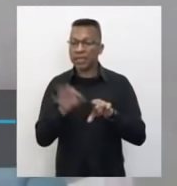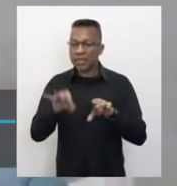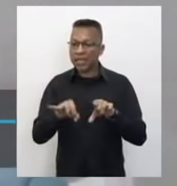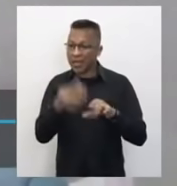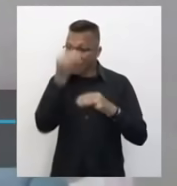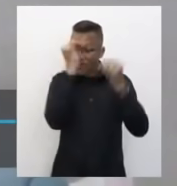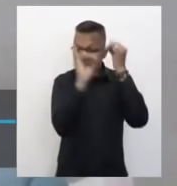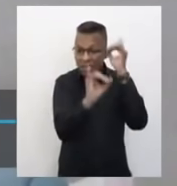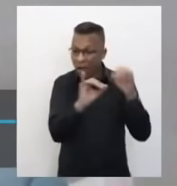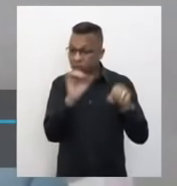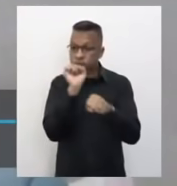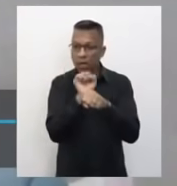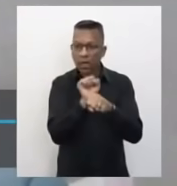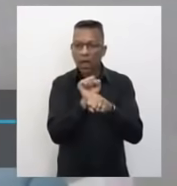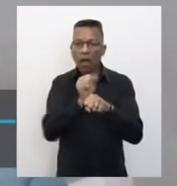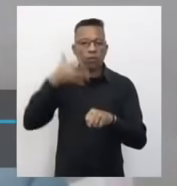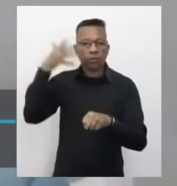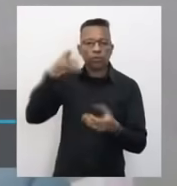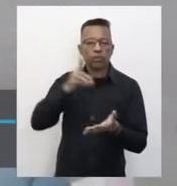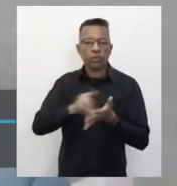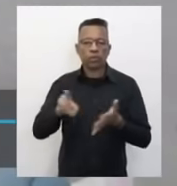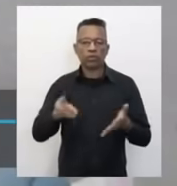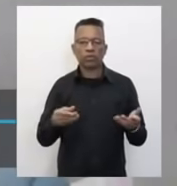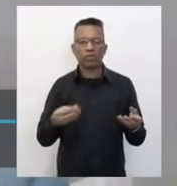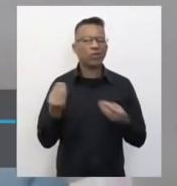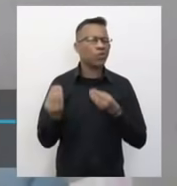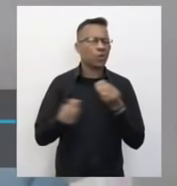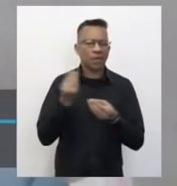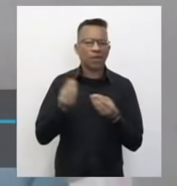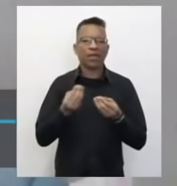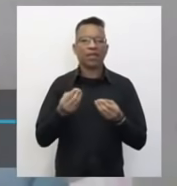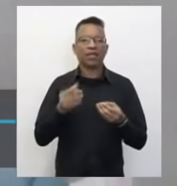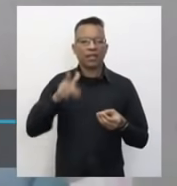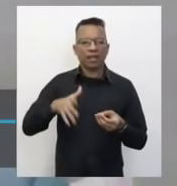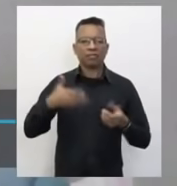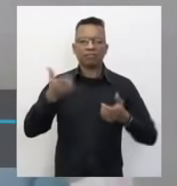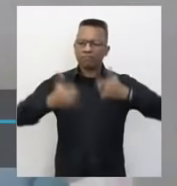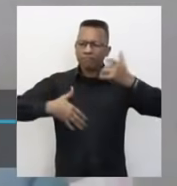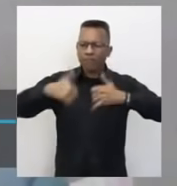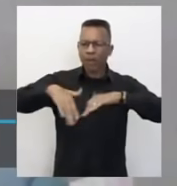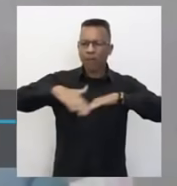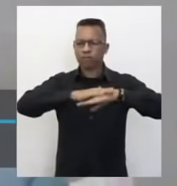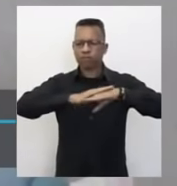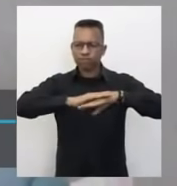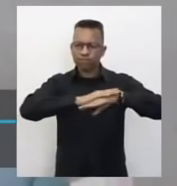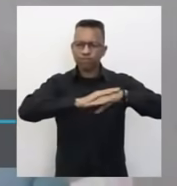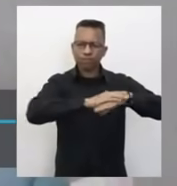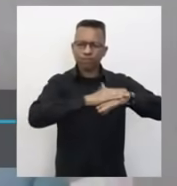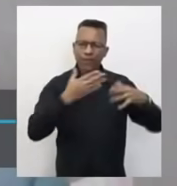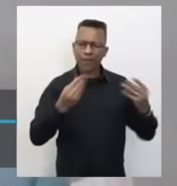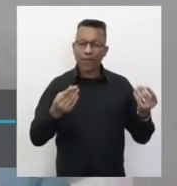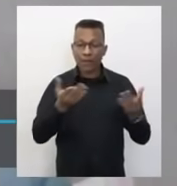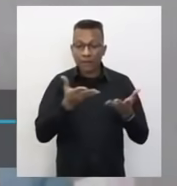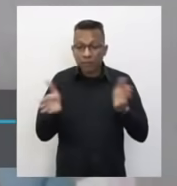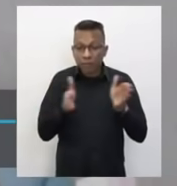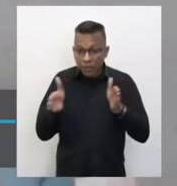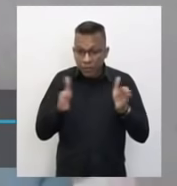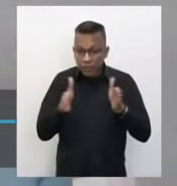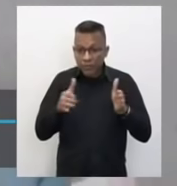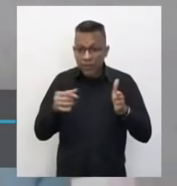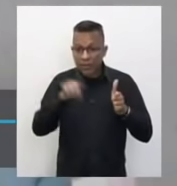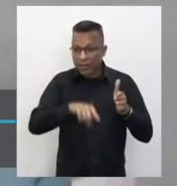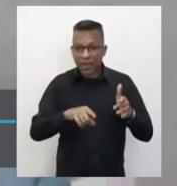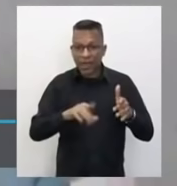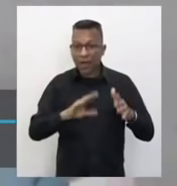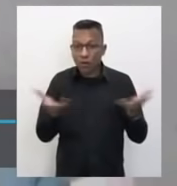esse discurso de ódio, né? A gente vem conversando muito sobre isso nesses últimos tempos. E agora, como todo mundo está